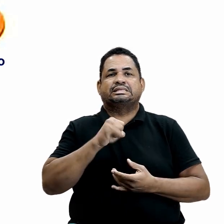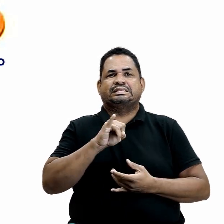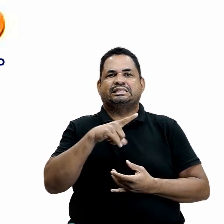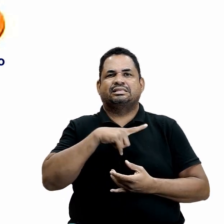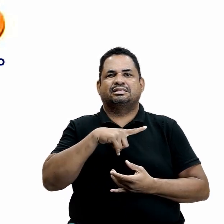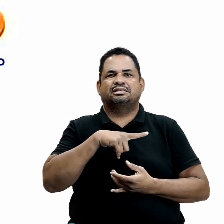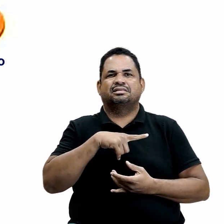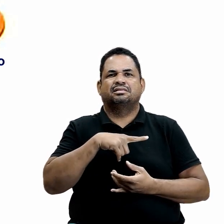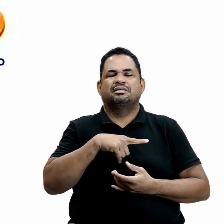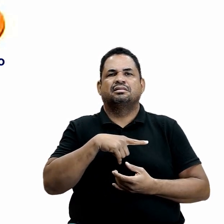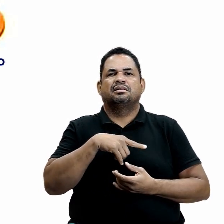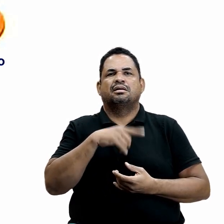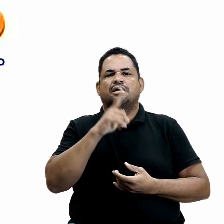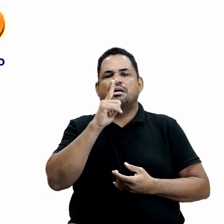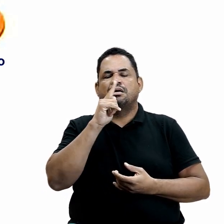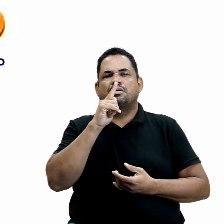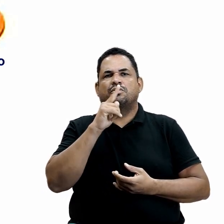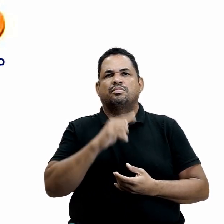água eu tenho